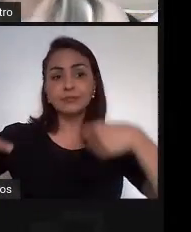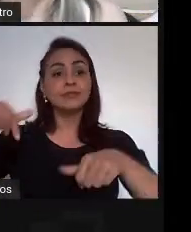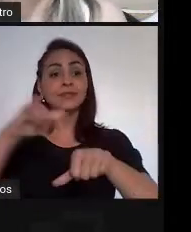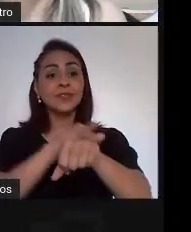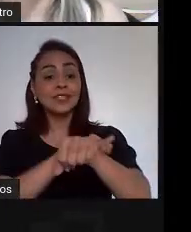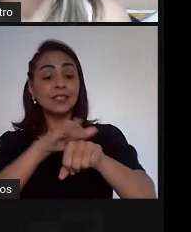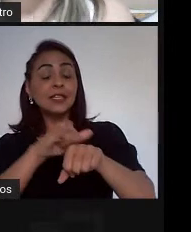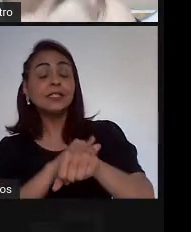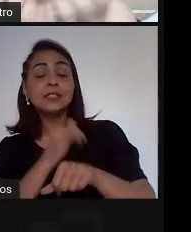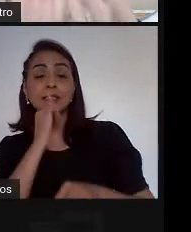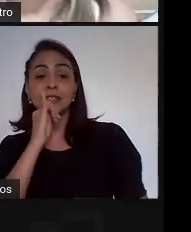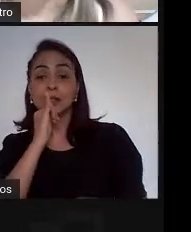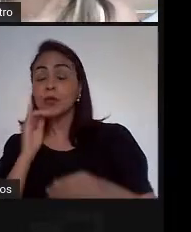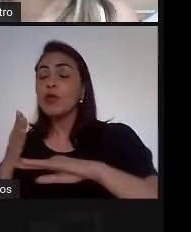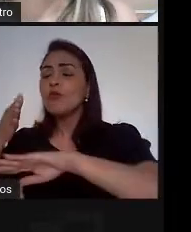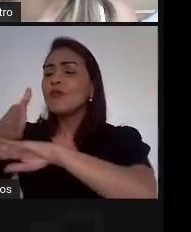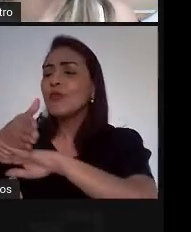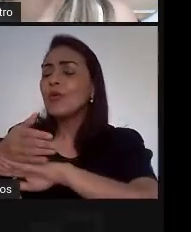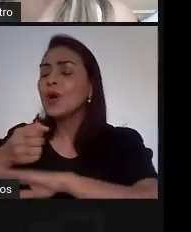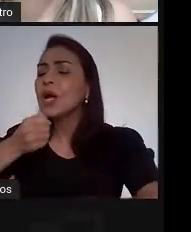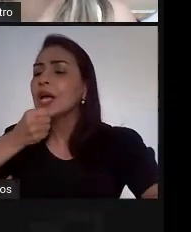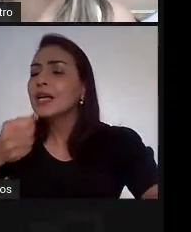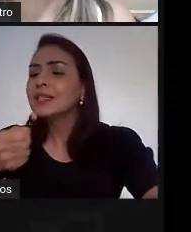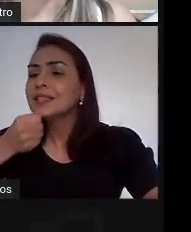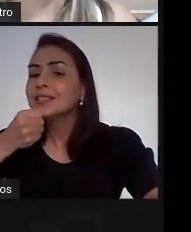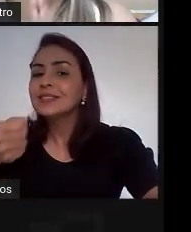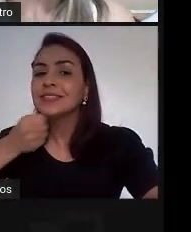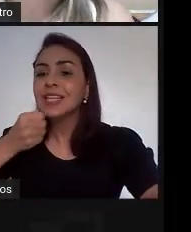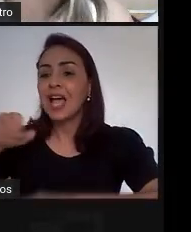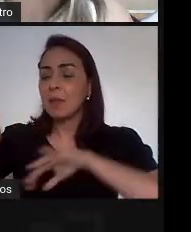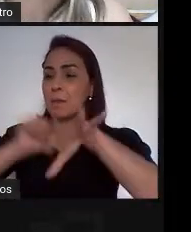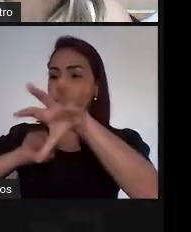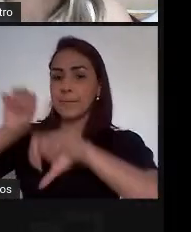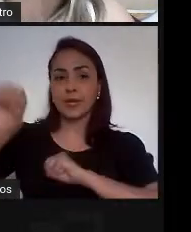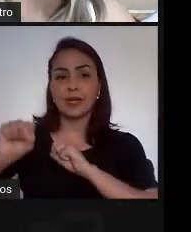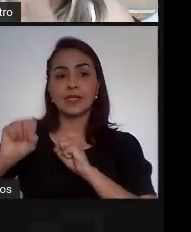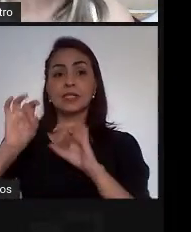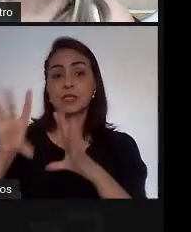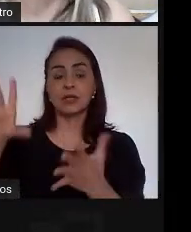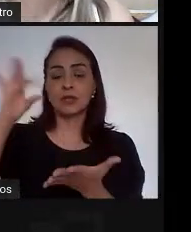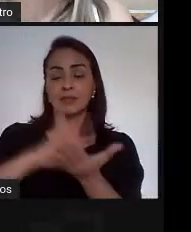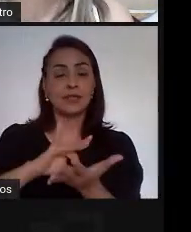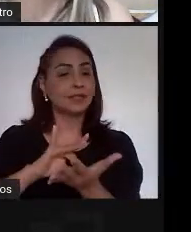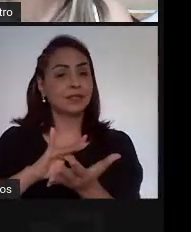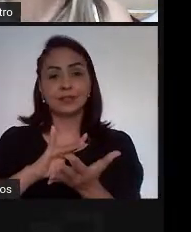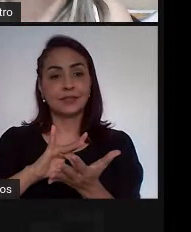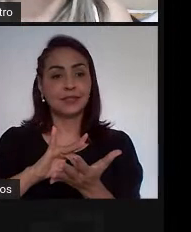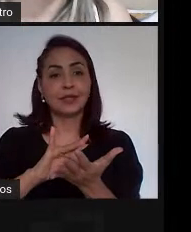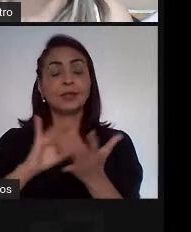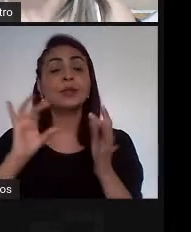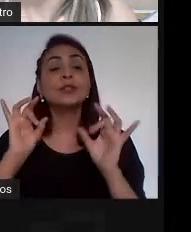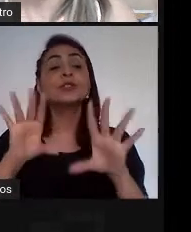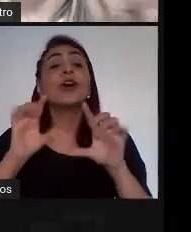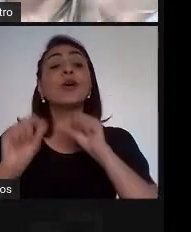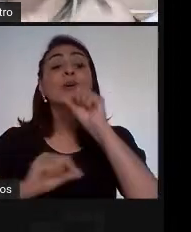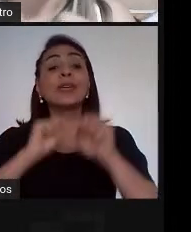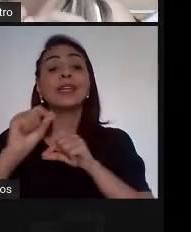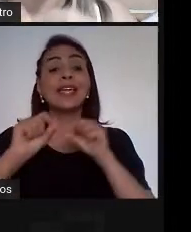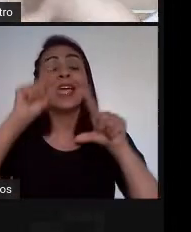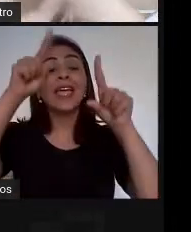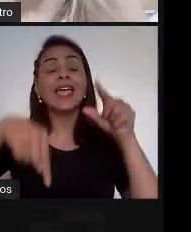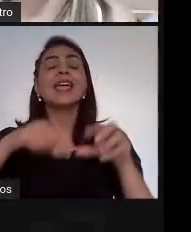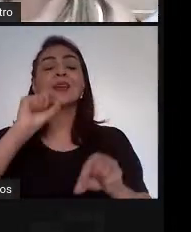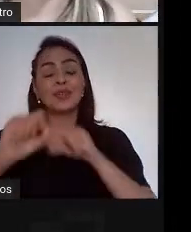coletar a verdade, mas entender que os sentidos são negociados e que essa entrevista é uma produção textual, é o